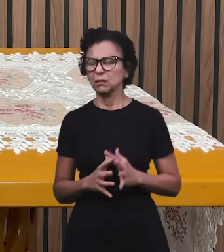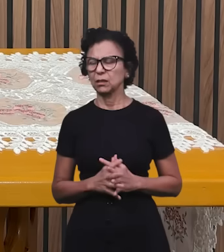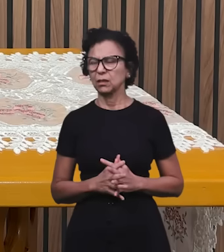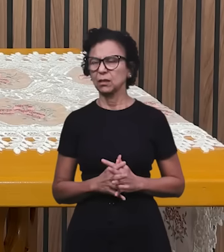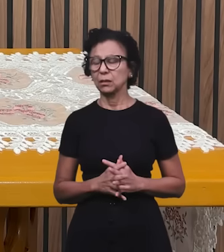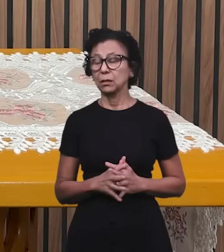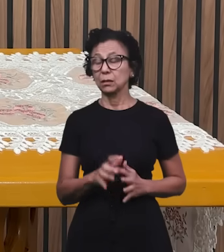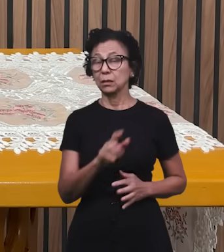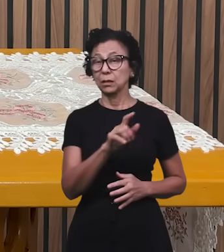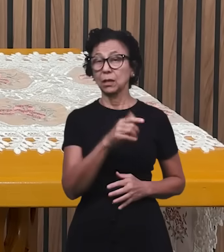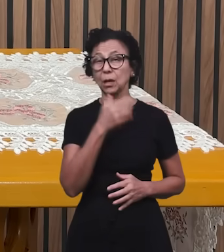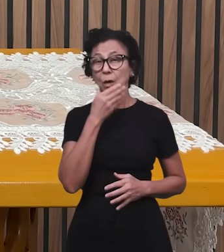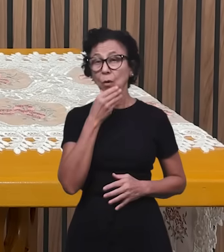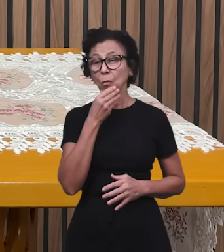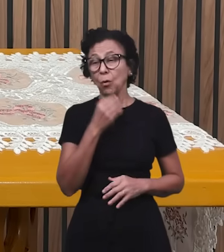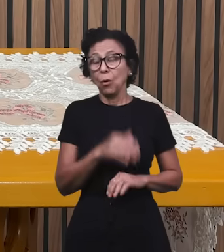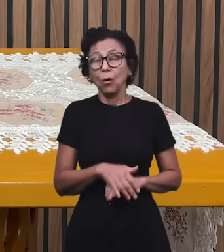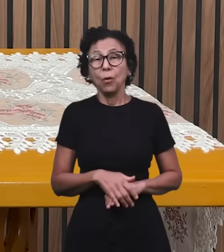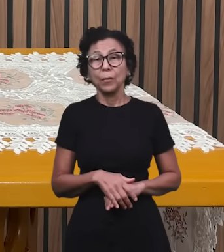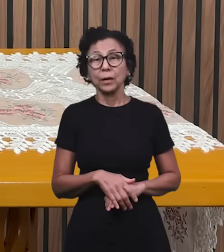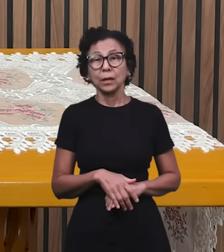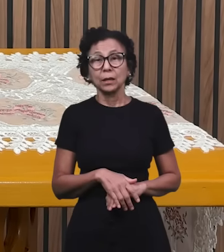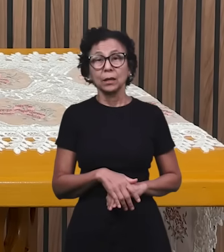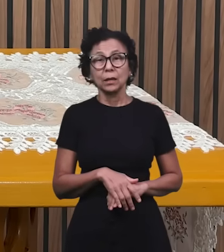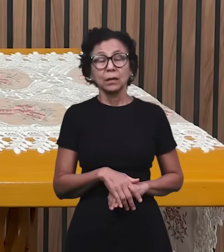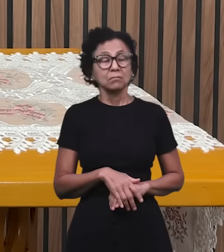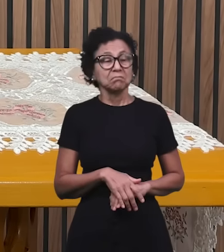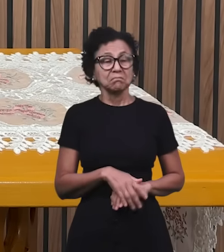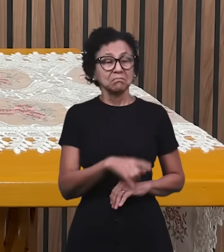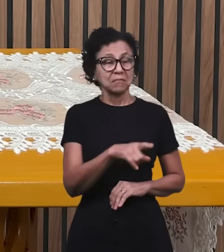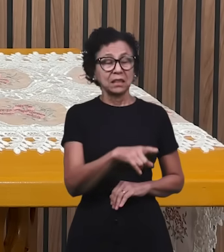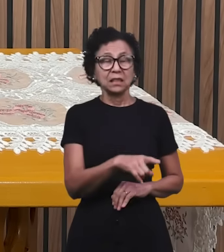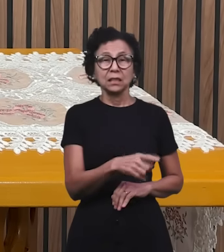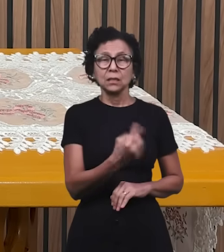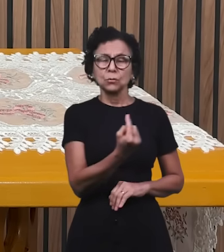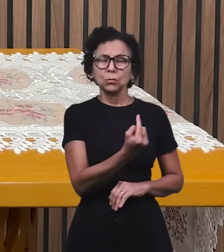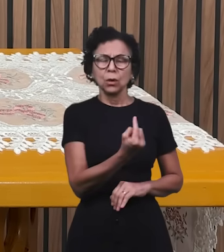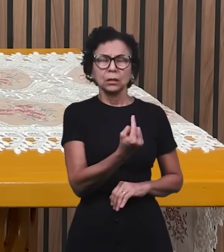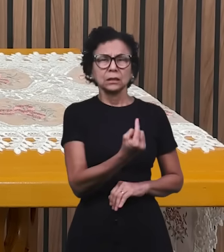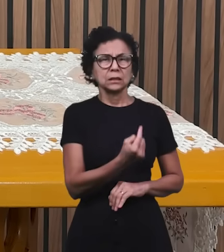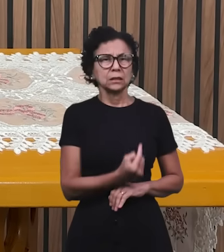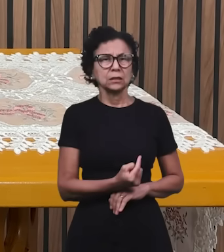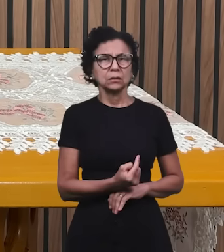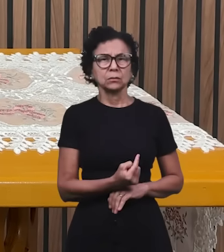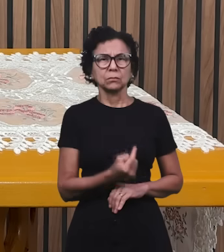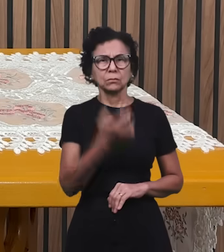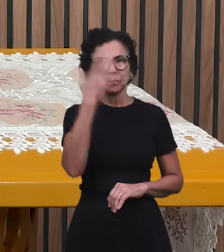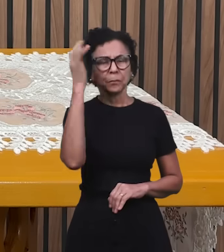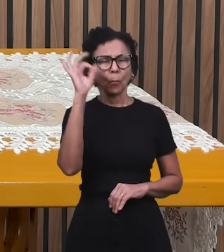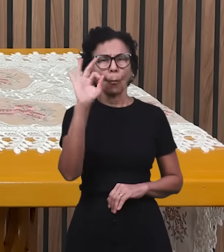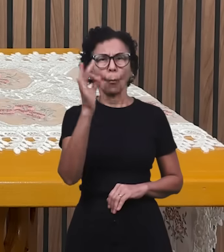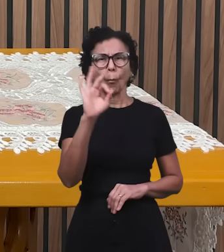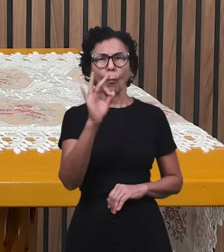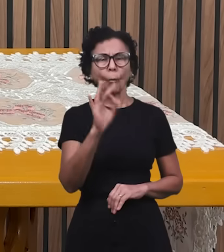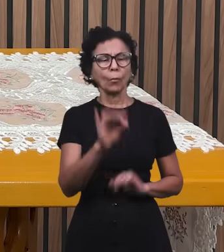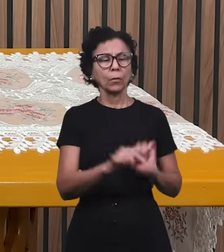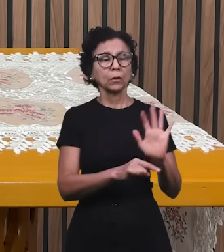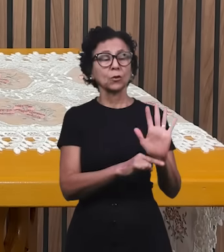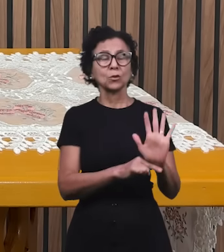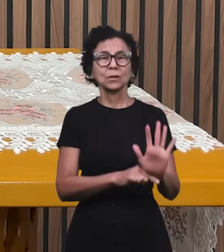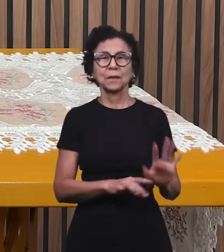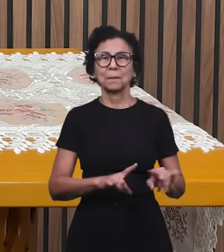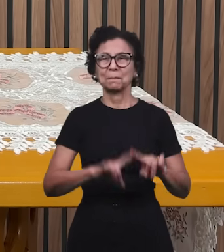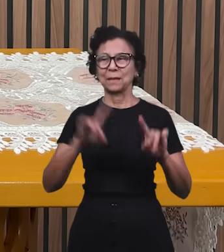tinha ninguém, humanamente falando, mas o Senhor, o Salvador da sua vida, aquele que